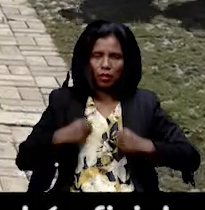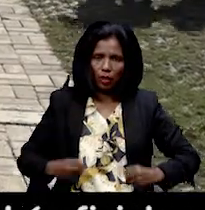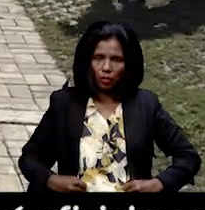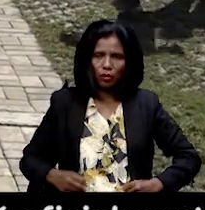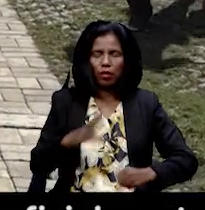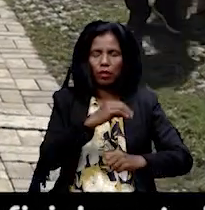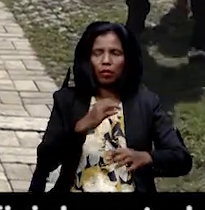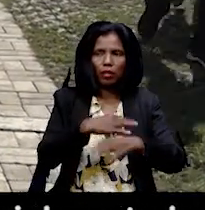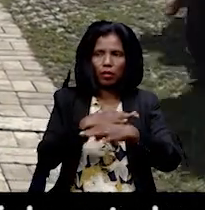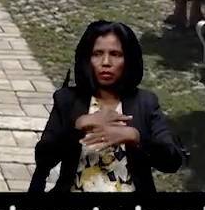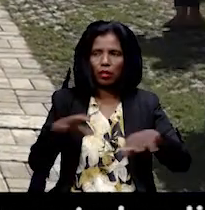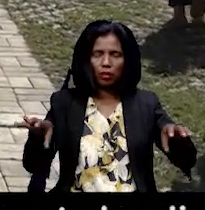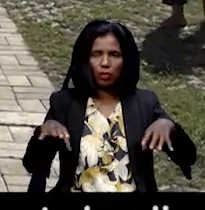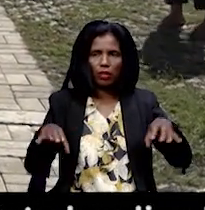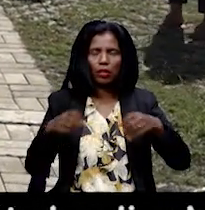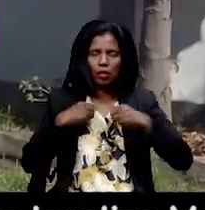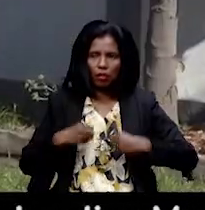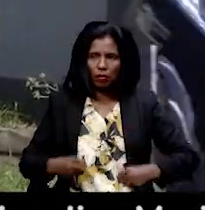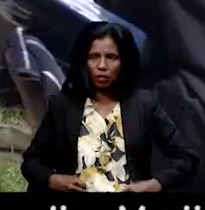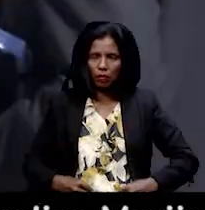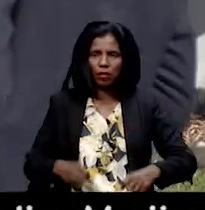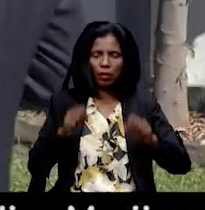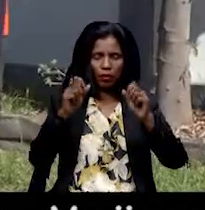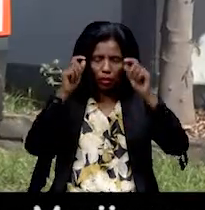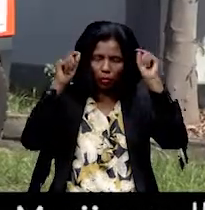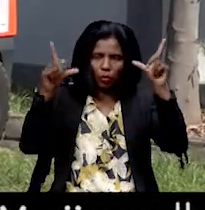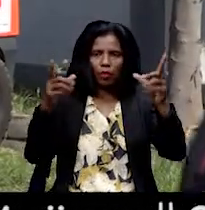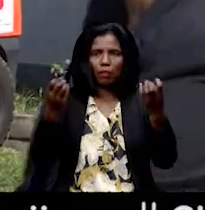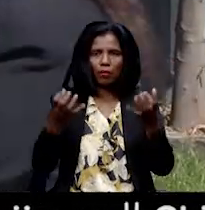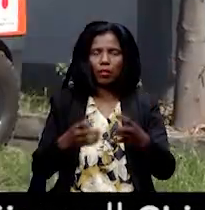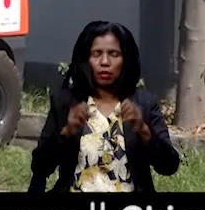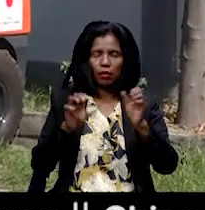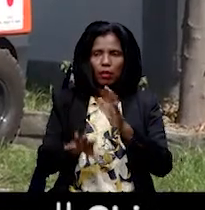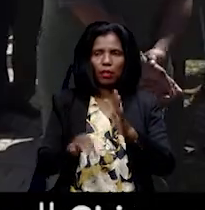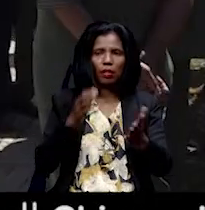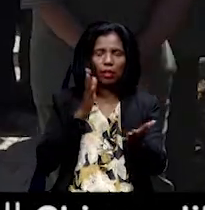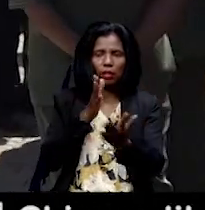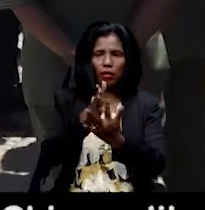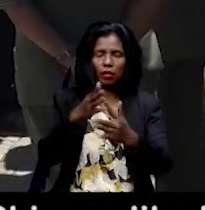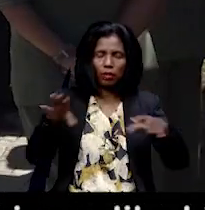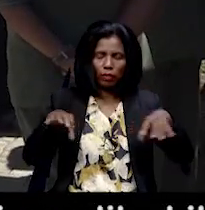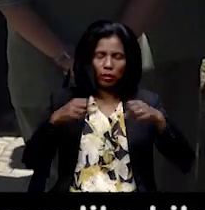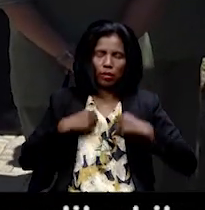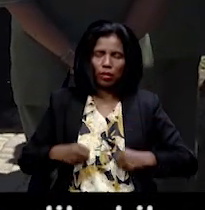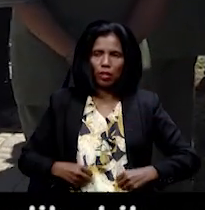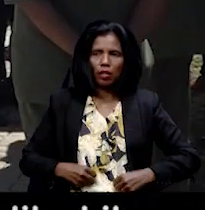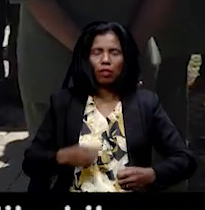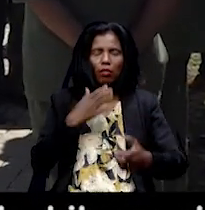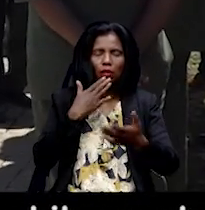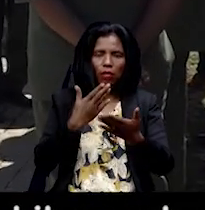hodi hadia prestação serviço saúde, nune Timor Wambara se retan acesso ba serviço saúde ho